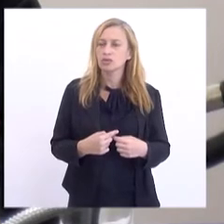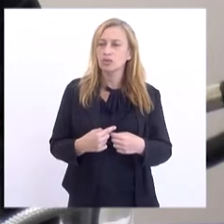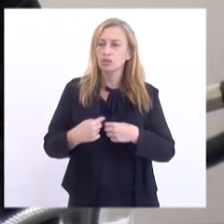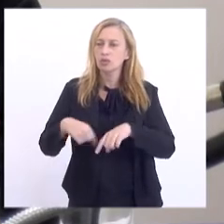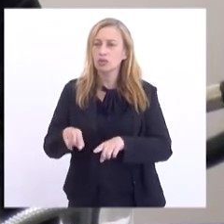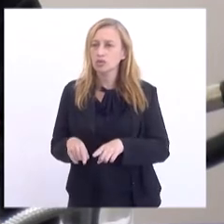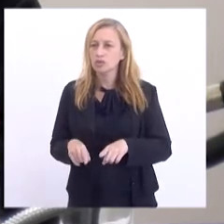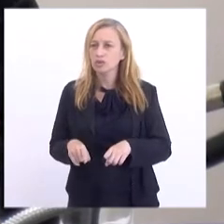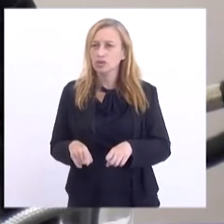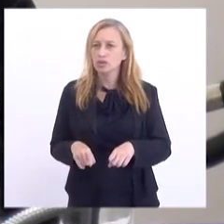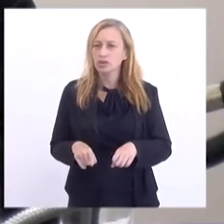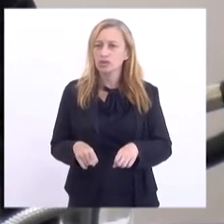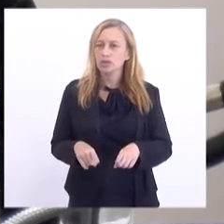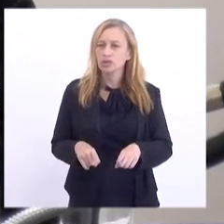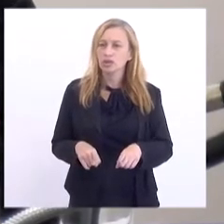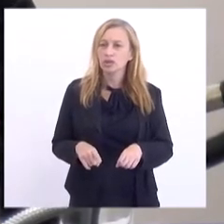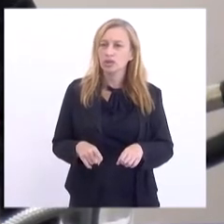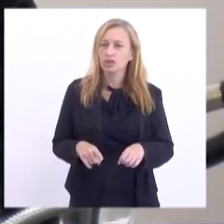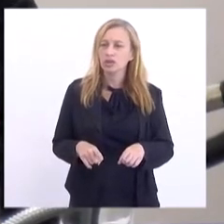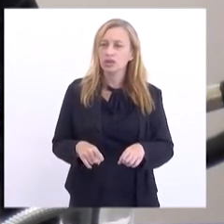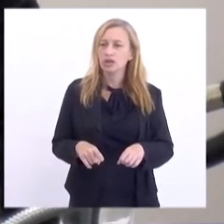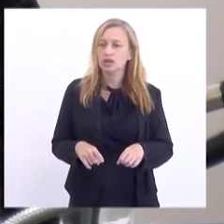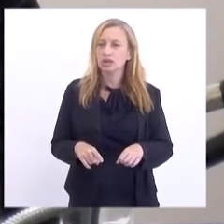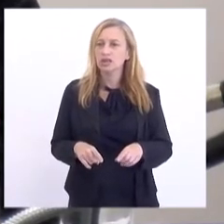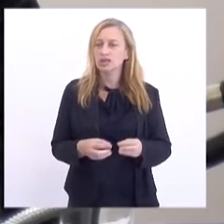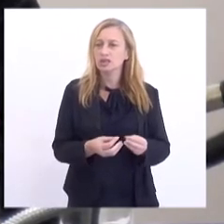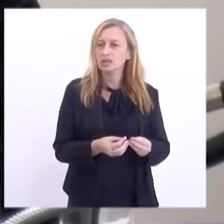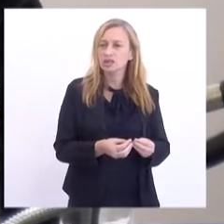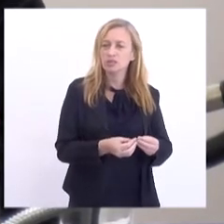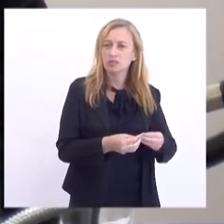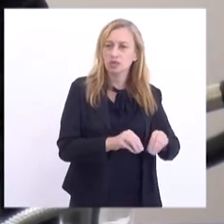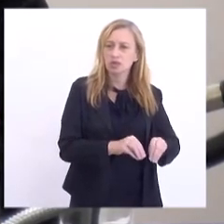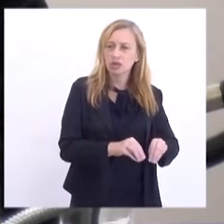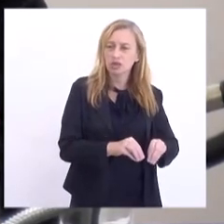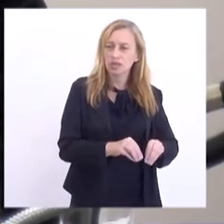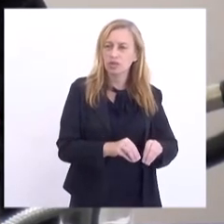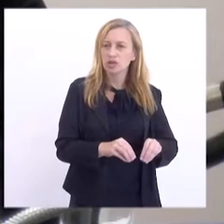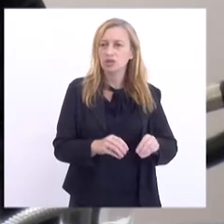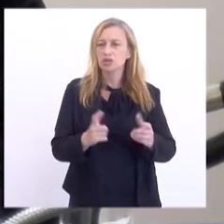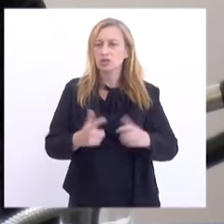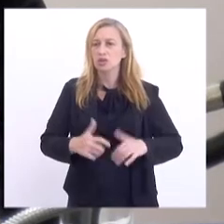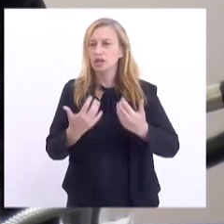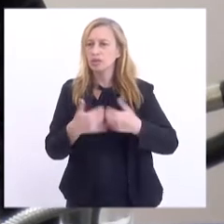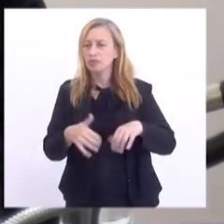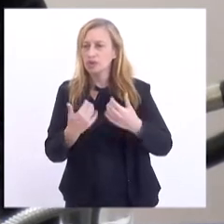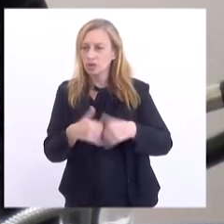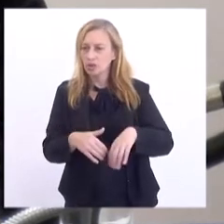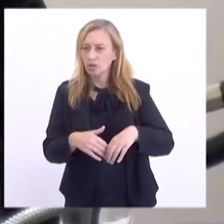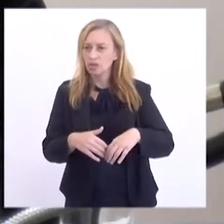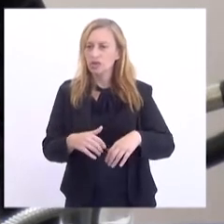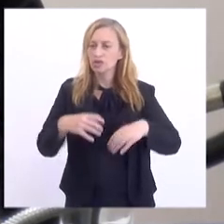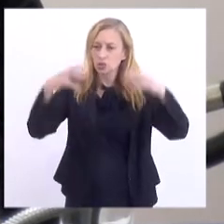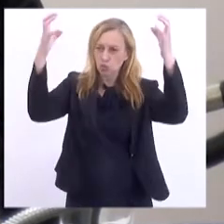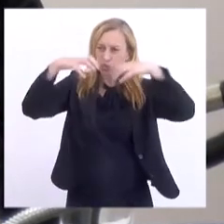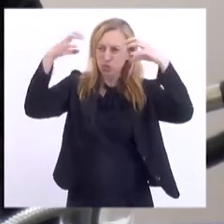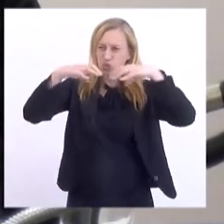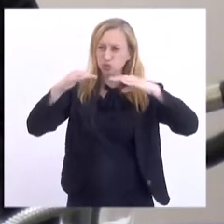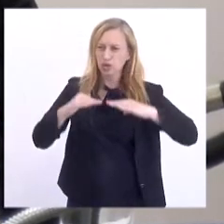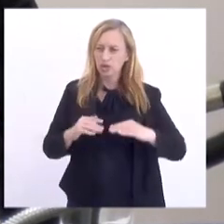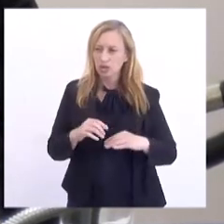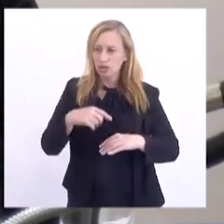tragédias e de enchentes e inundações no Rio de Janeiro não apenas a grande tragédia de Petrópolis não é